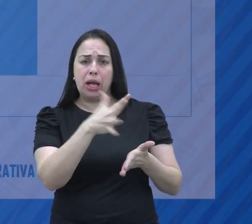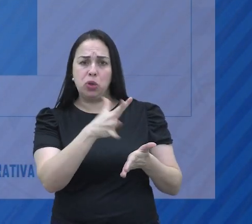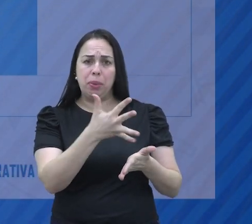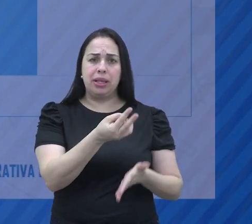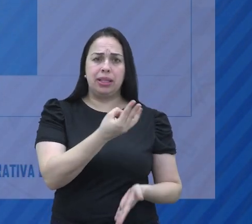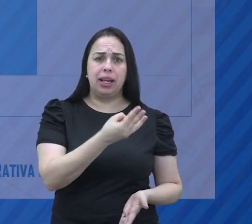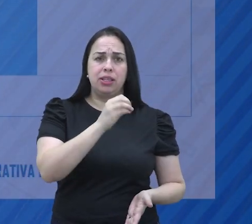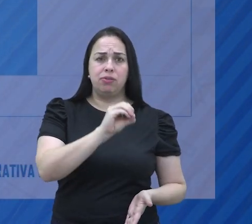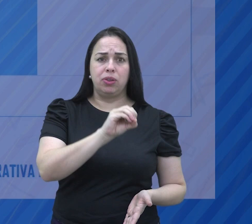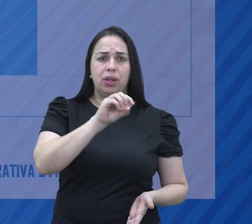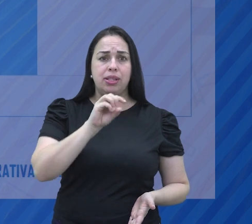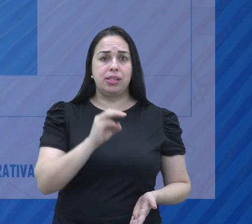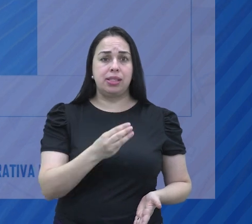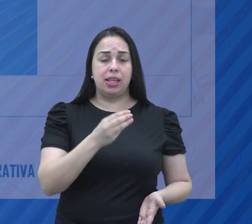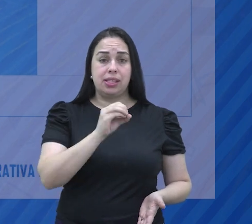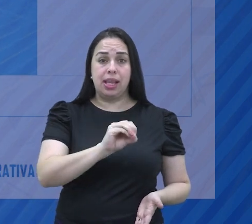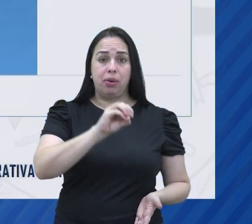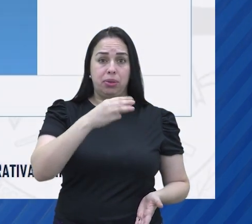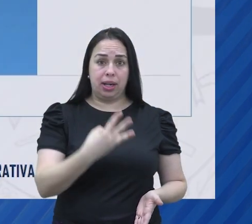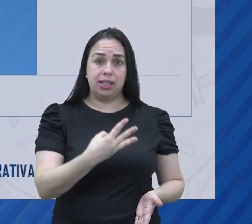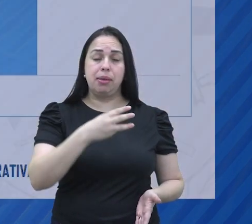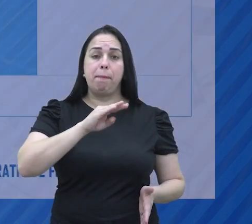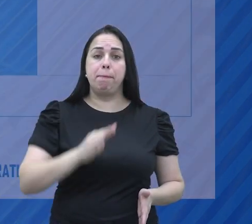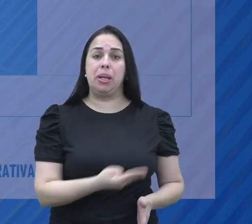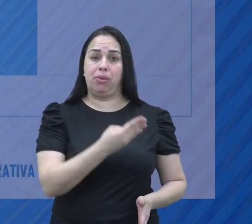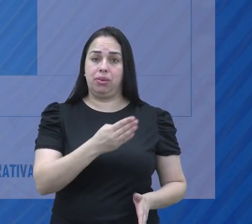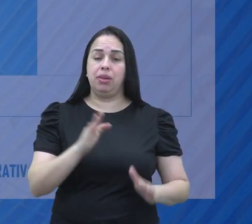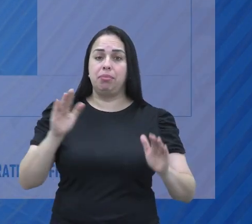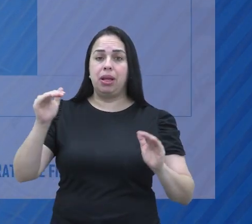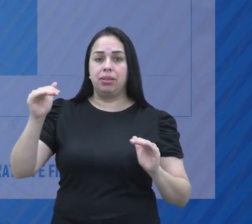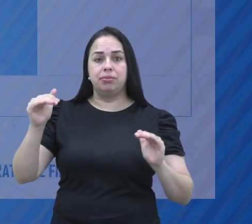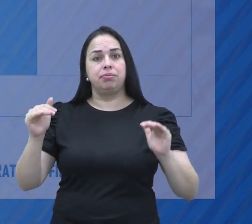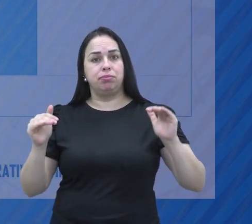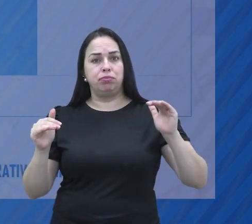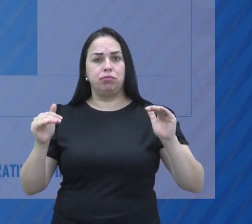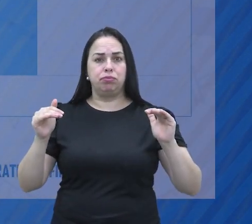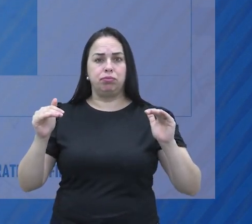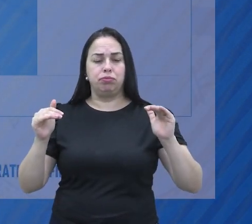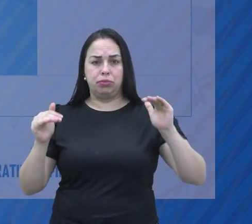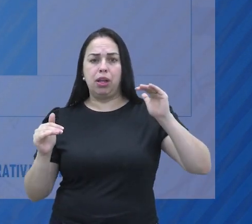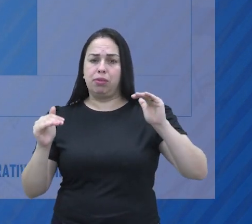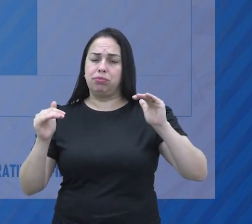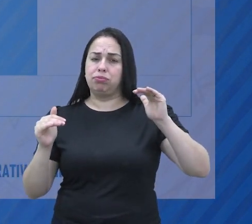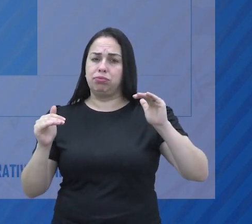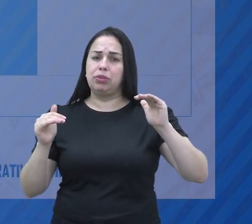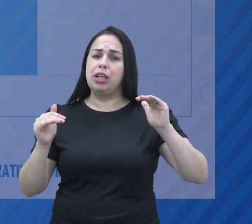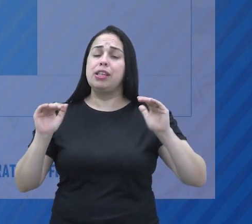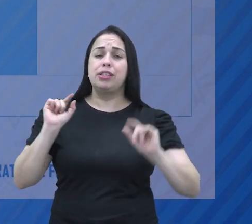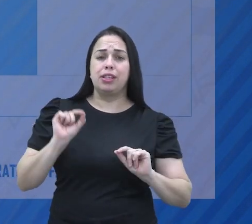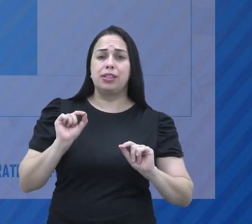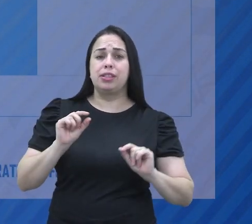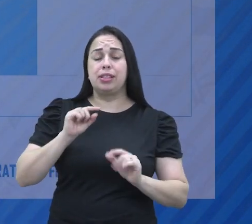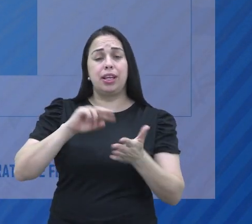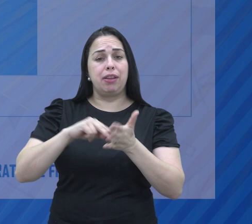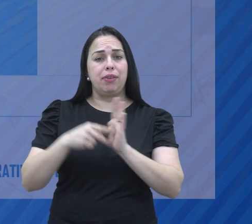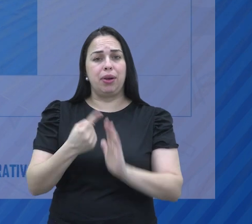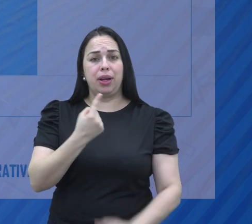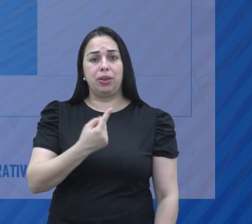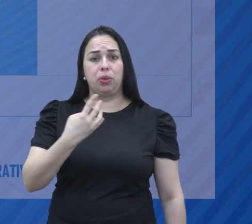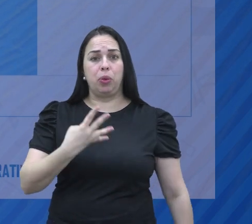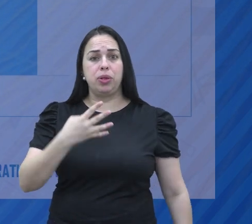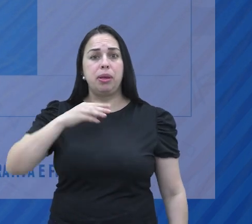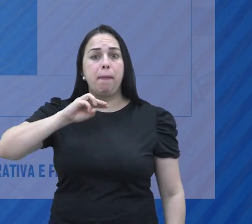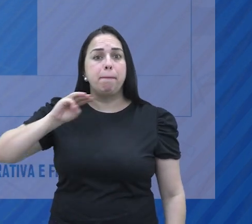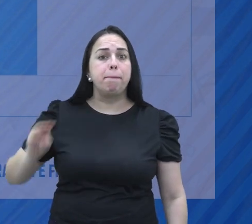de 3,03 bilhões. No saldo, os gastos ficaram 0,5% a menos, ou seja,